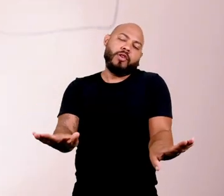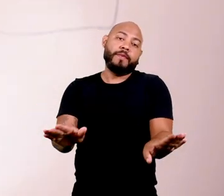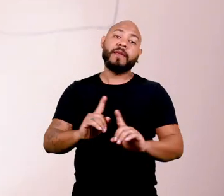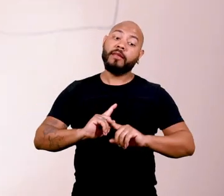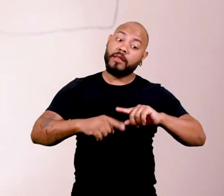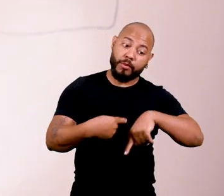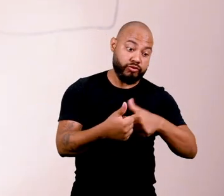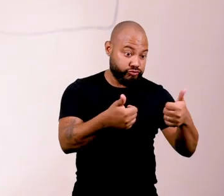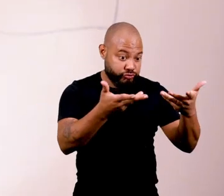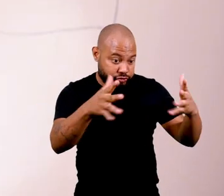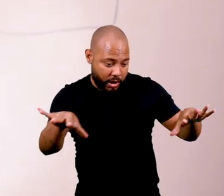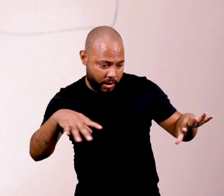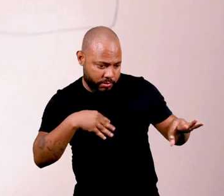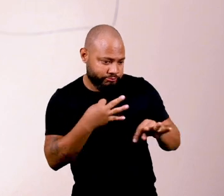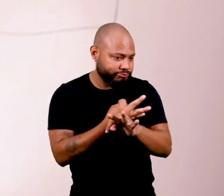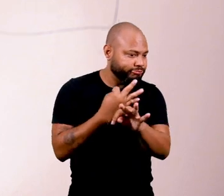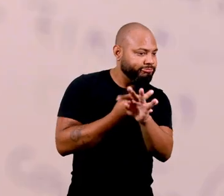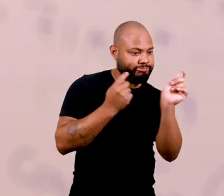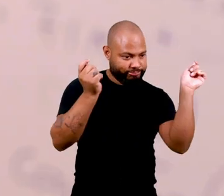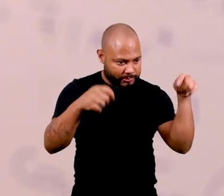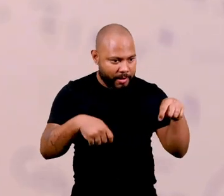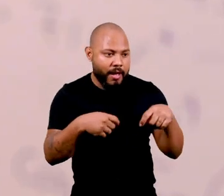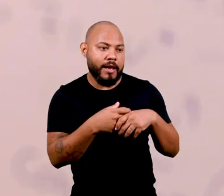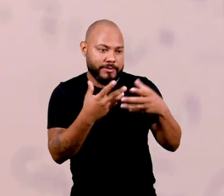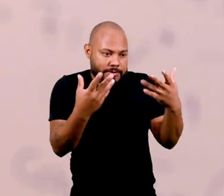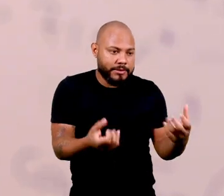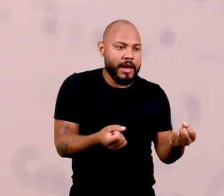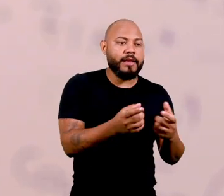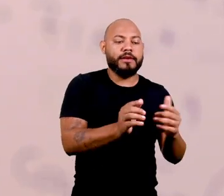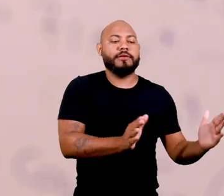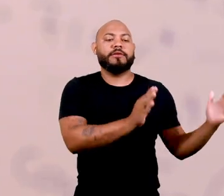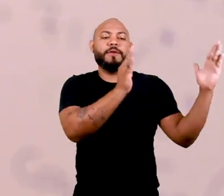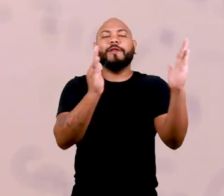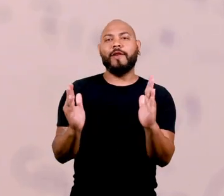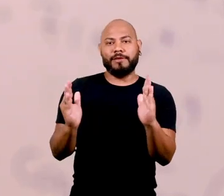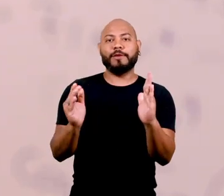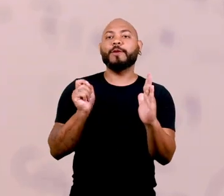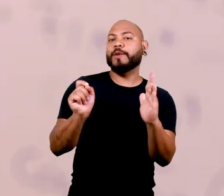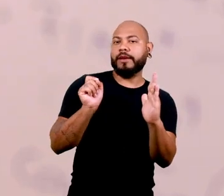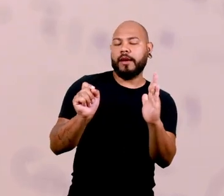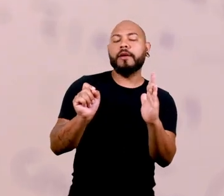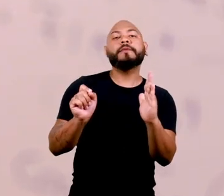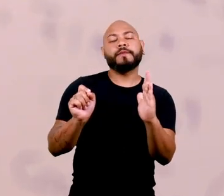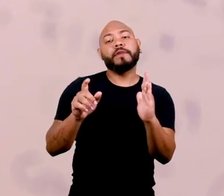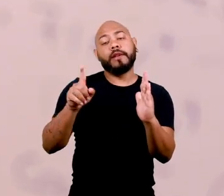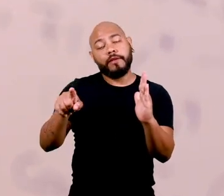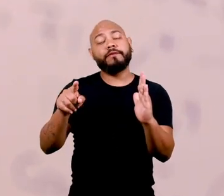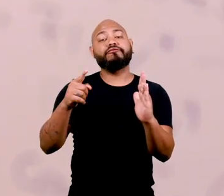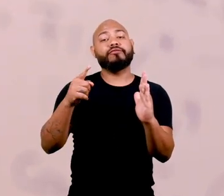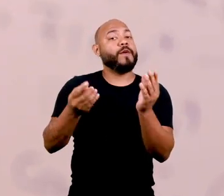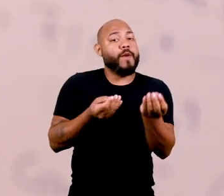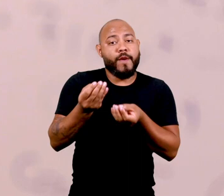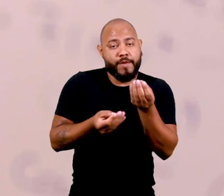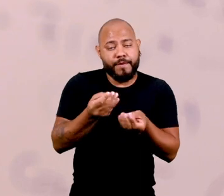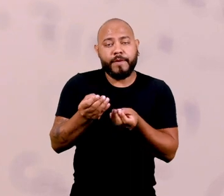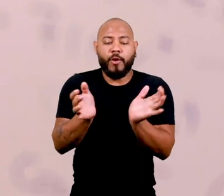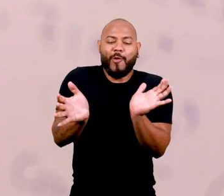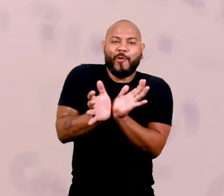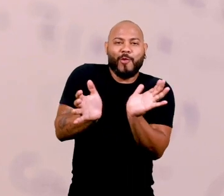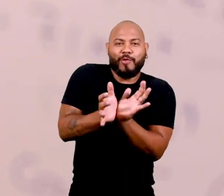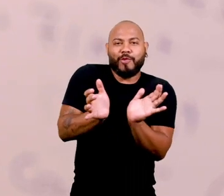que os pacientes vão suportar aquele tratamento, você passa para essa segunda fase, que é a fase em que você vai pegar um